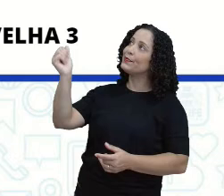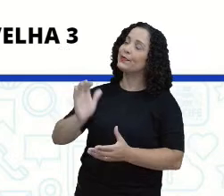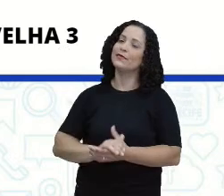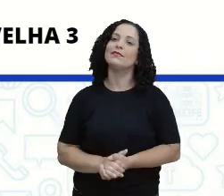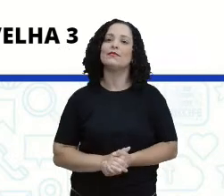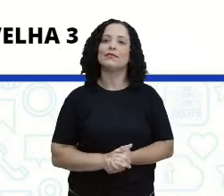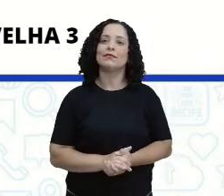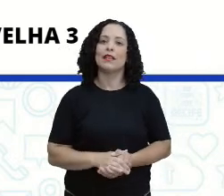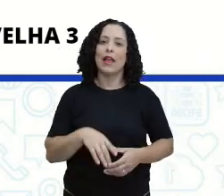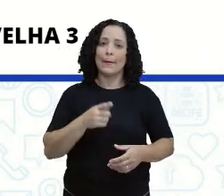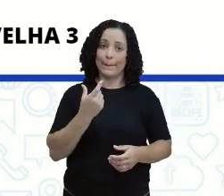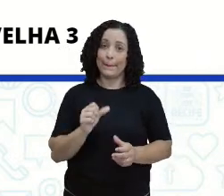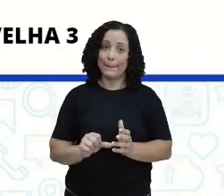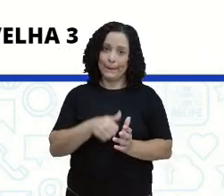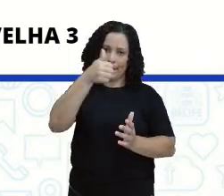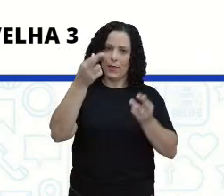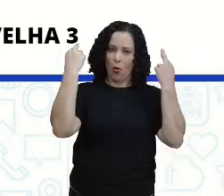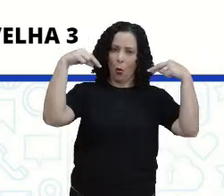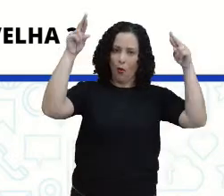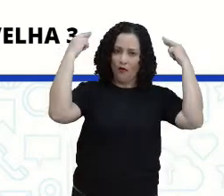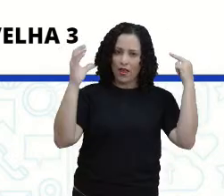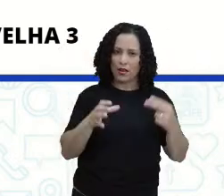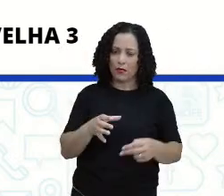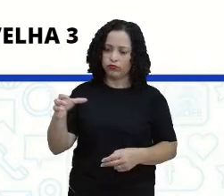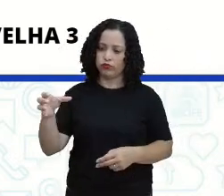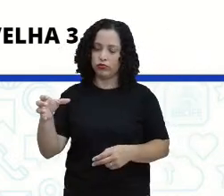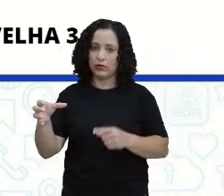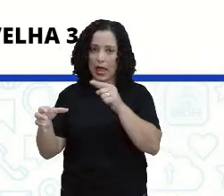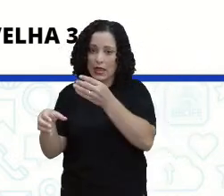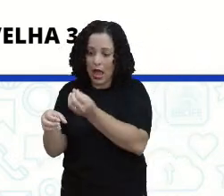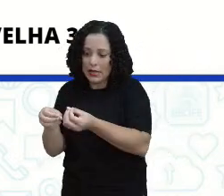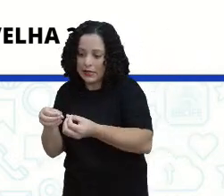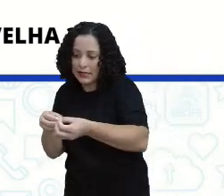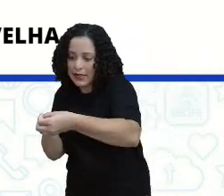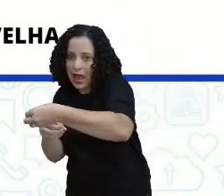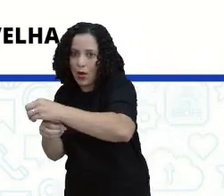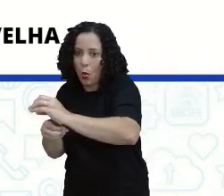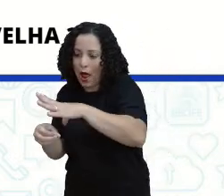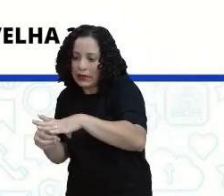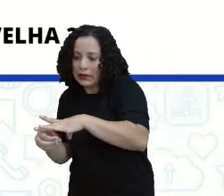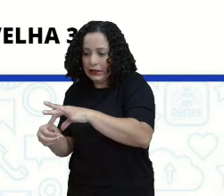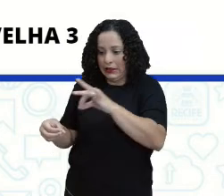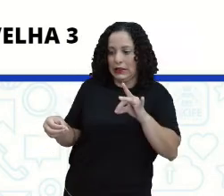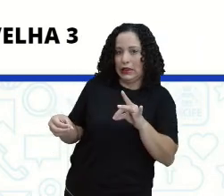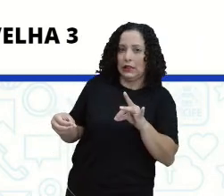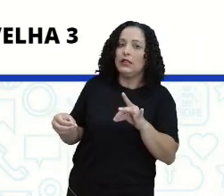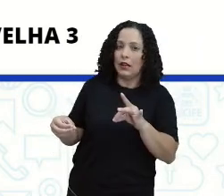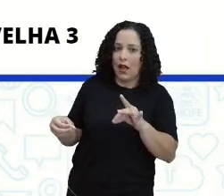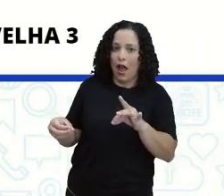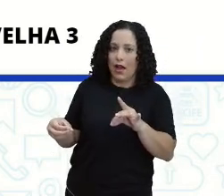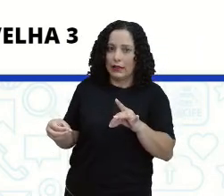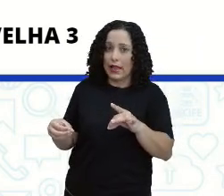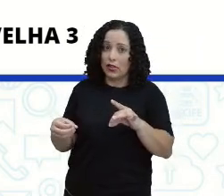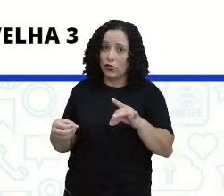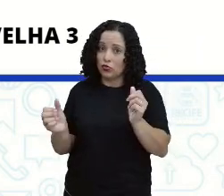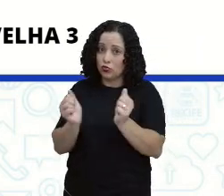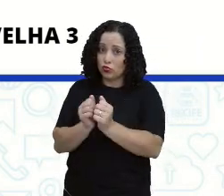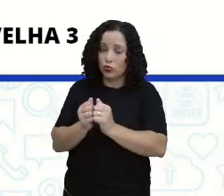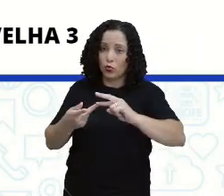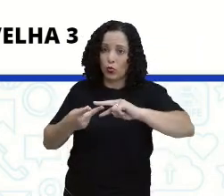Pega-se uma célula de uma primeira ovelha aí, ó, retira do núcleo com o DNA,